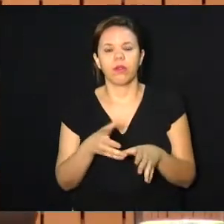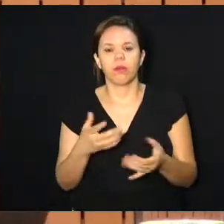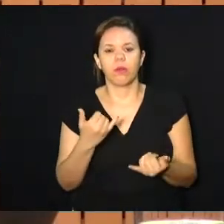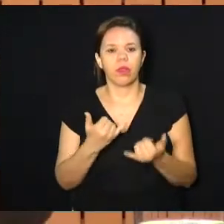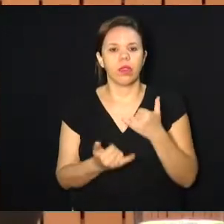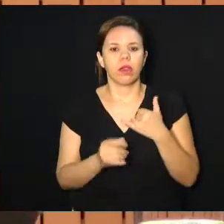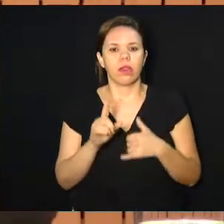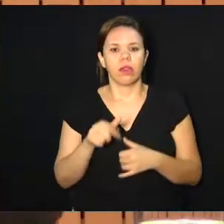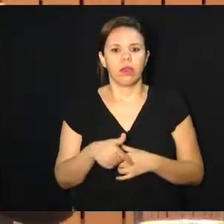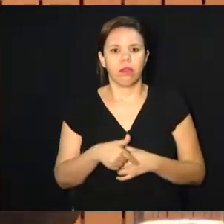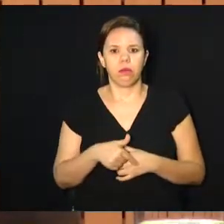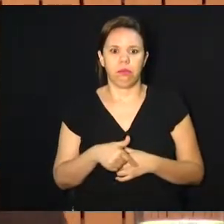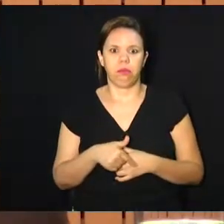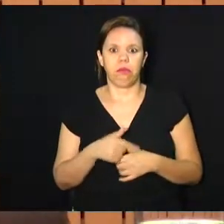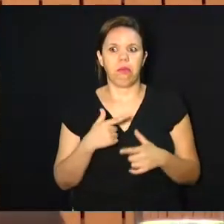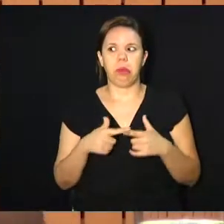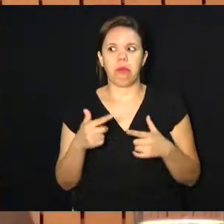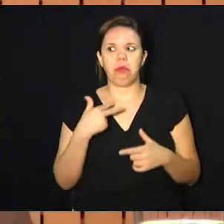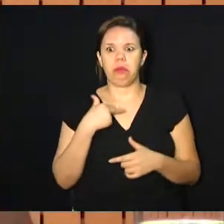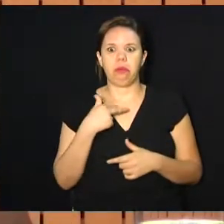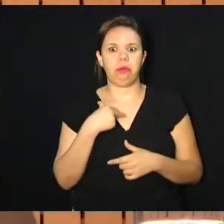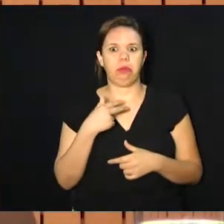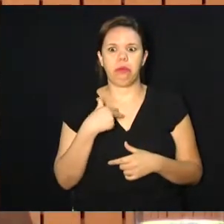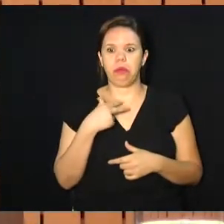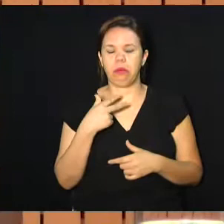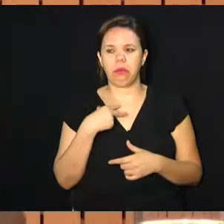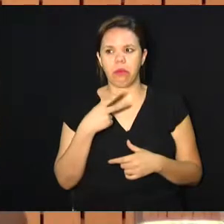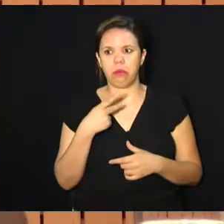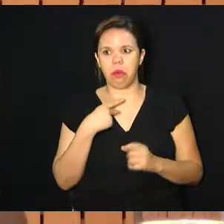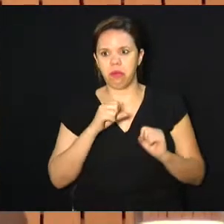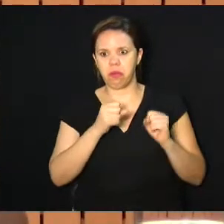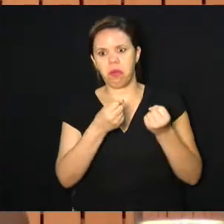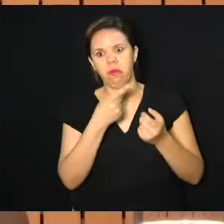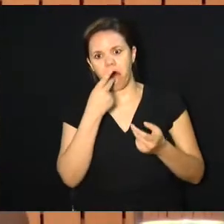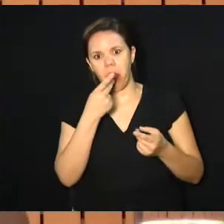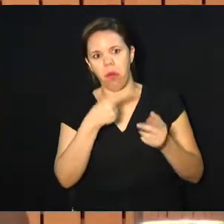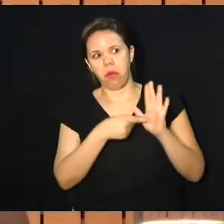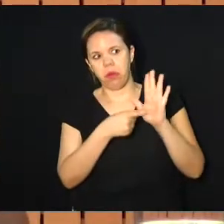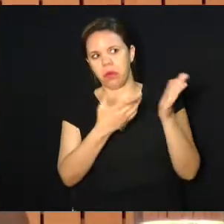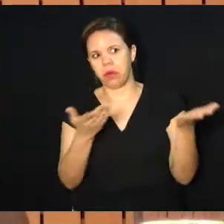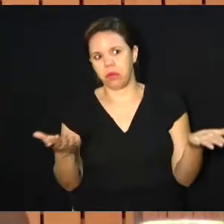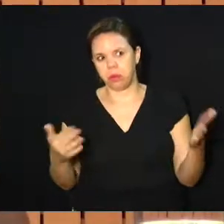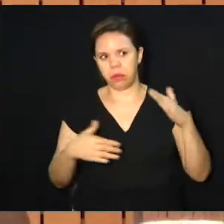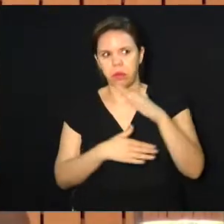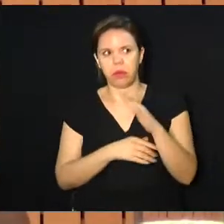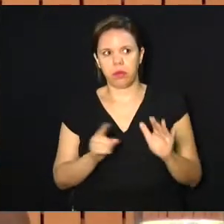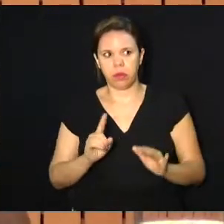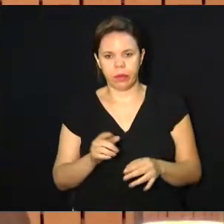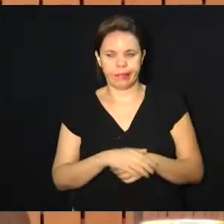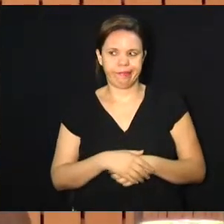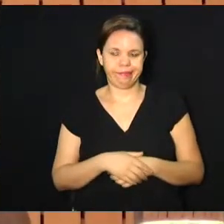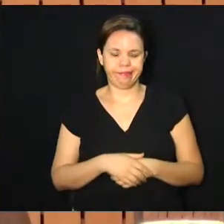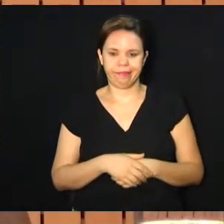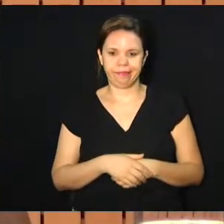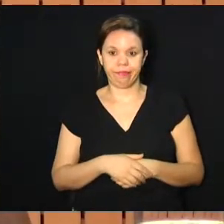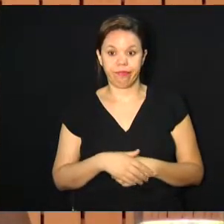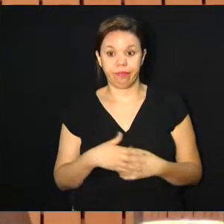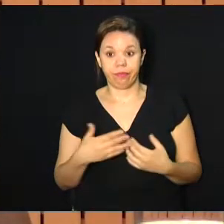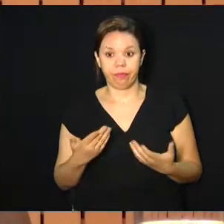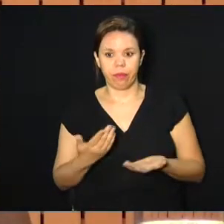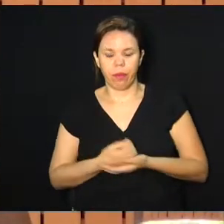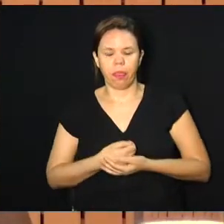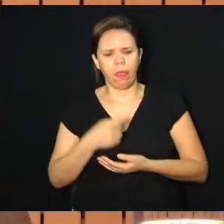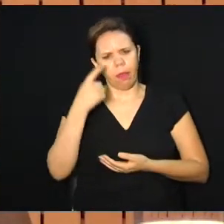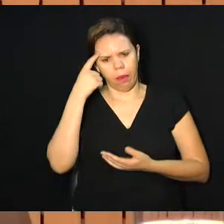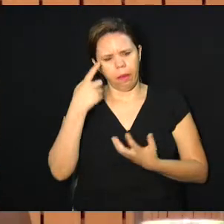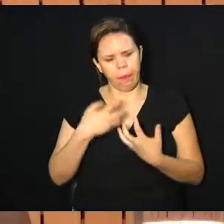que é uma bomba atômica, não pode ser apresentado pela Câmara, né? E eu